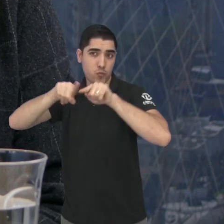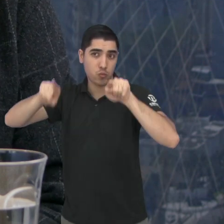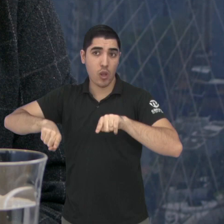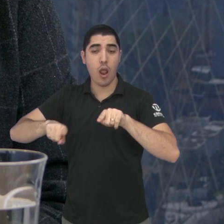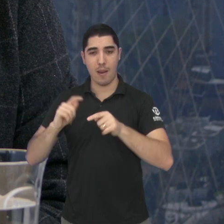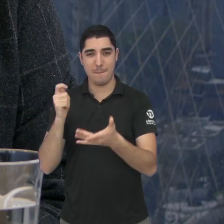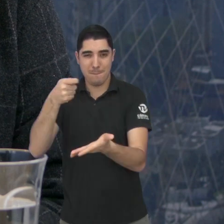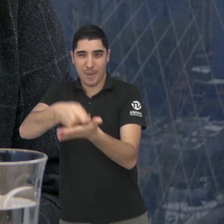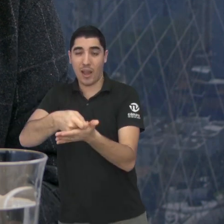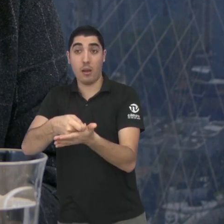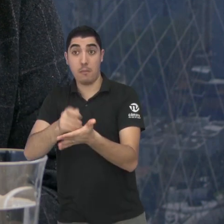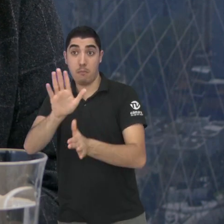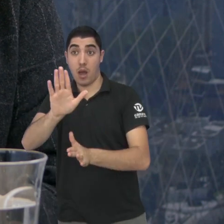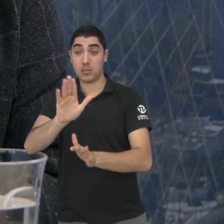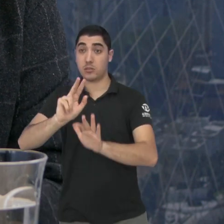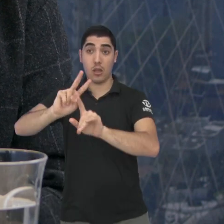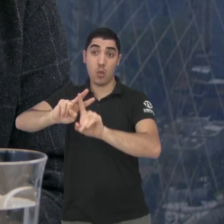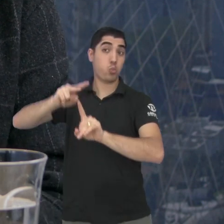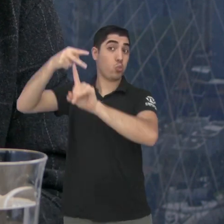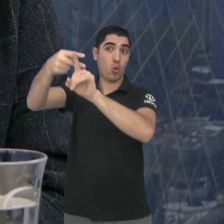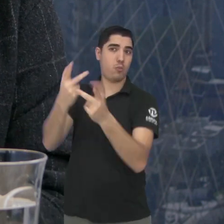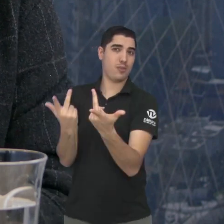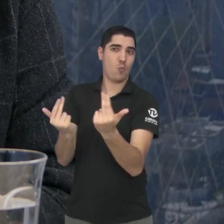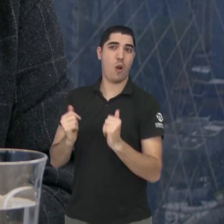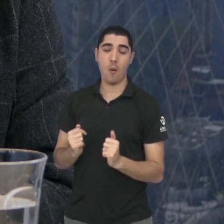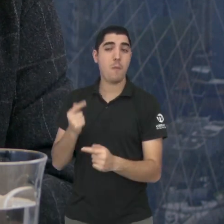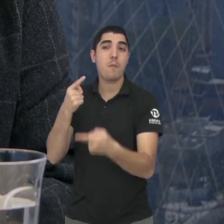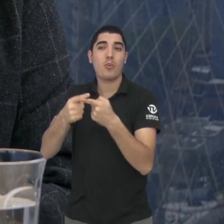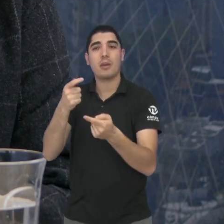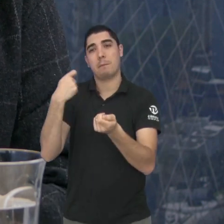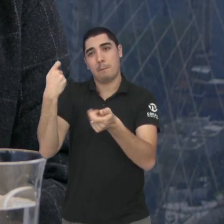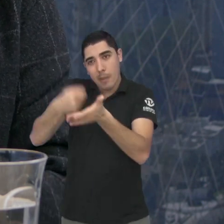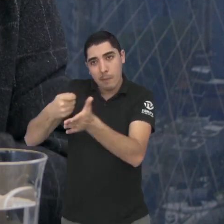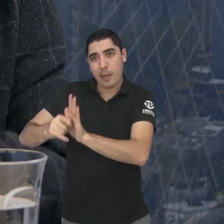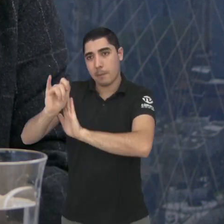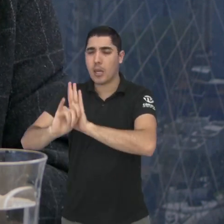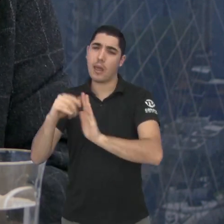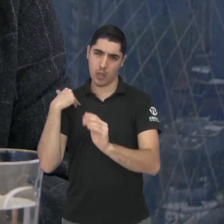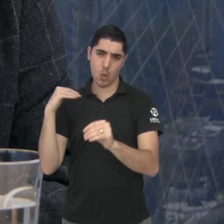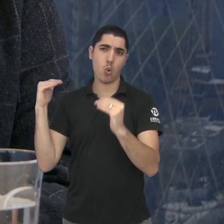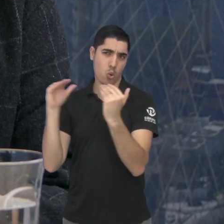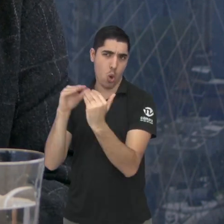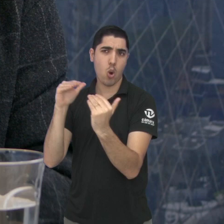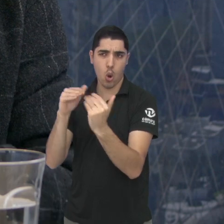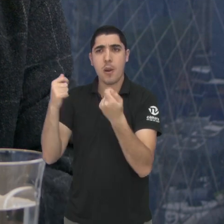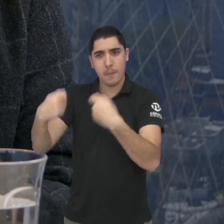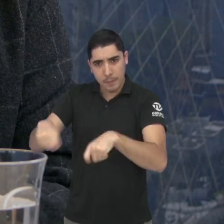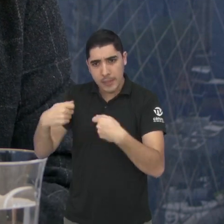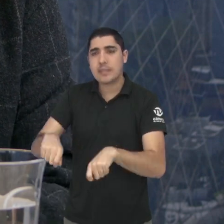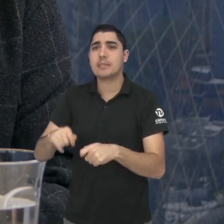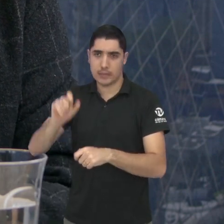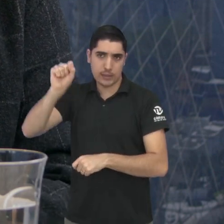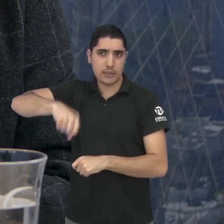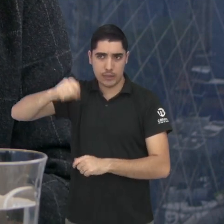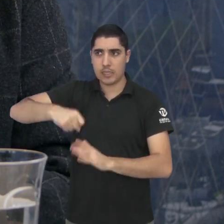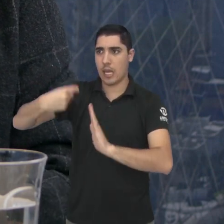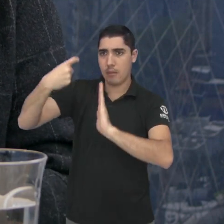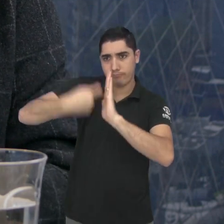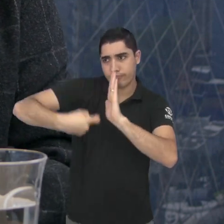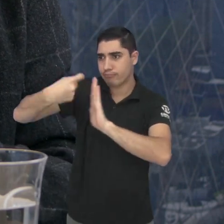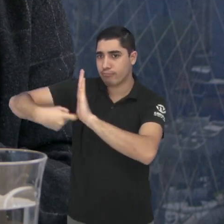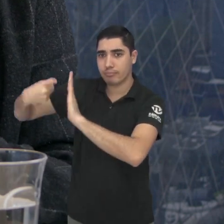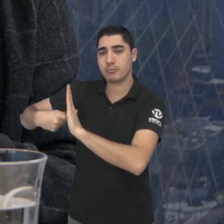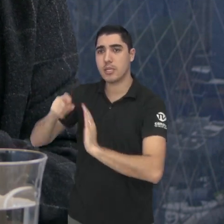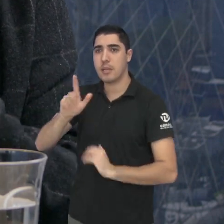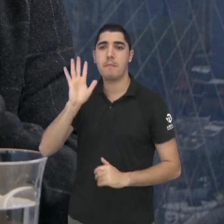tá certo? Então, eu concordo, né? Eu acho que tem que ter um mecanismo que você tenha que taxar as pessoas, né?